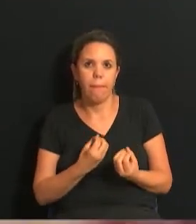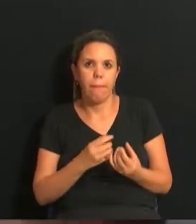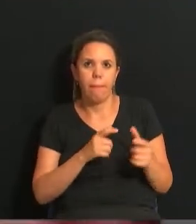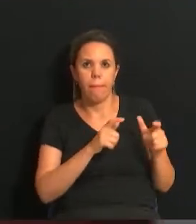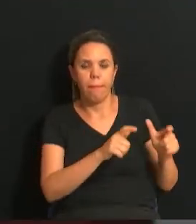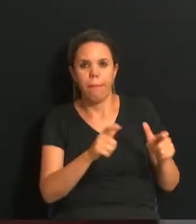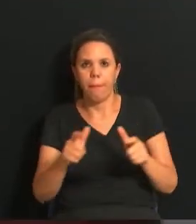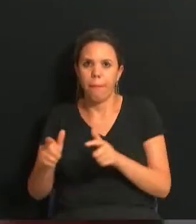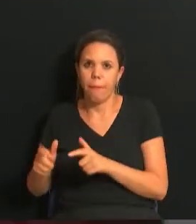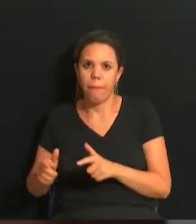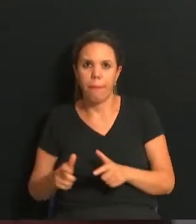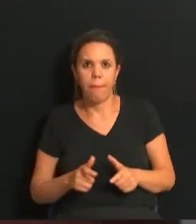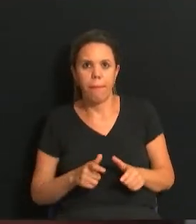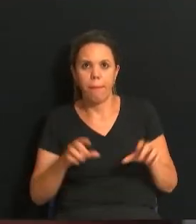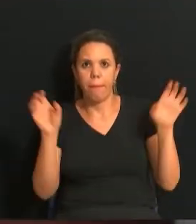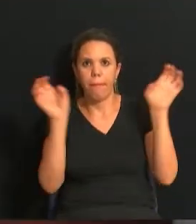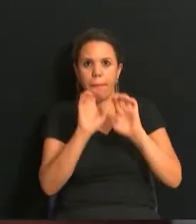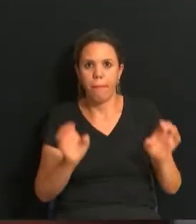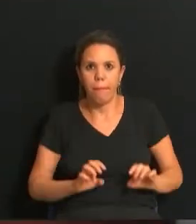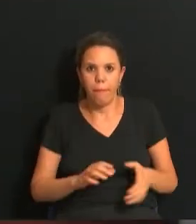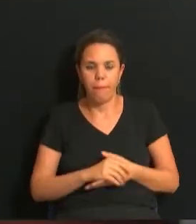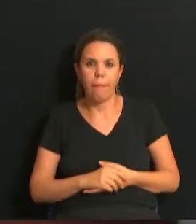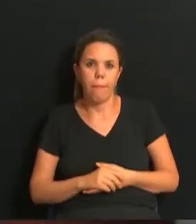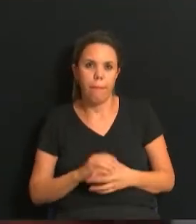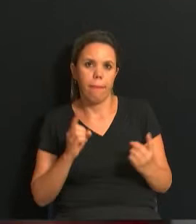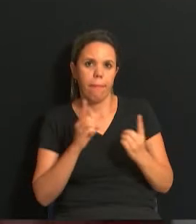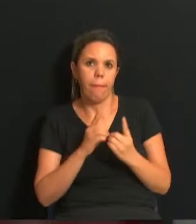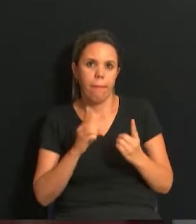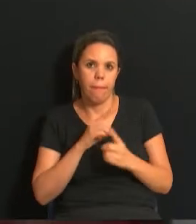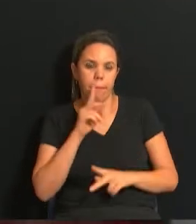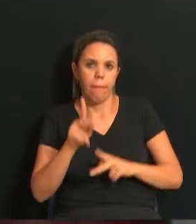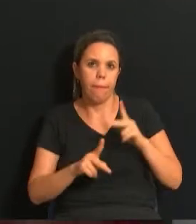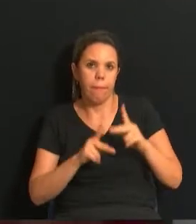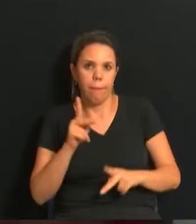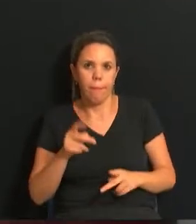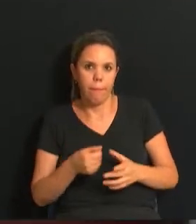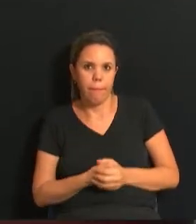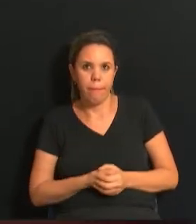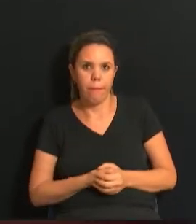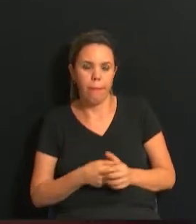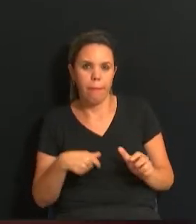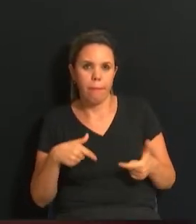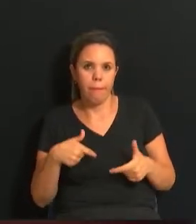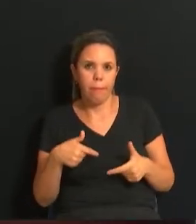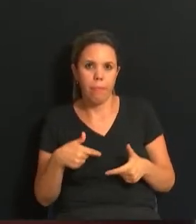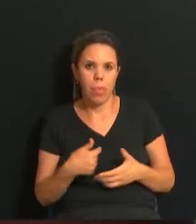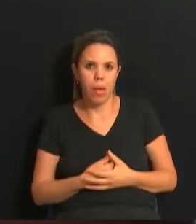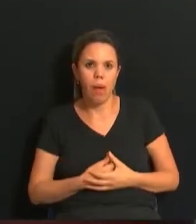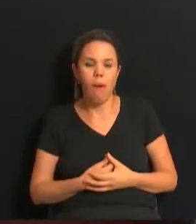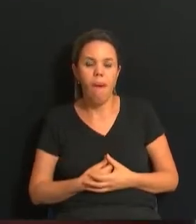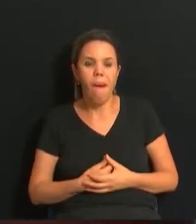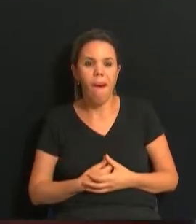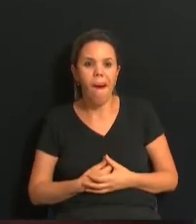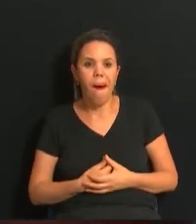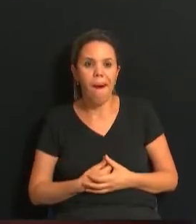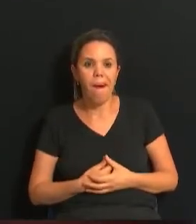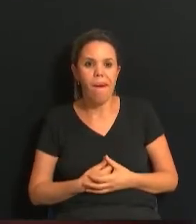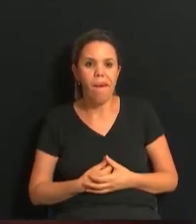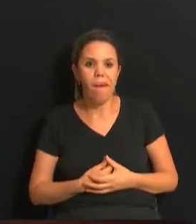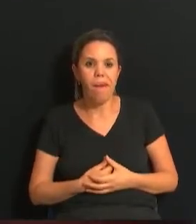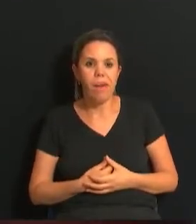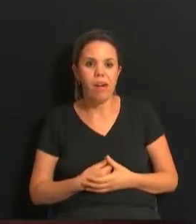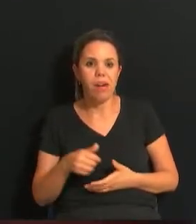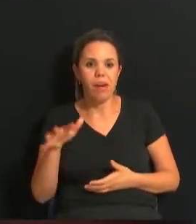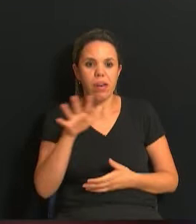ali de quanto está a estrutura de atendimento de pessoas que estão trabalhando, né, nos espaços ali